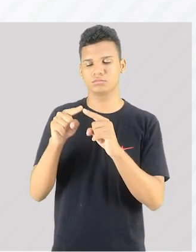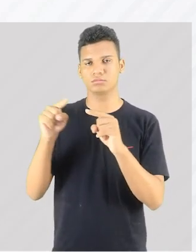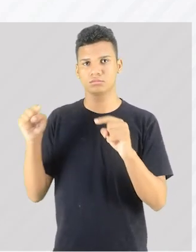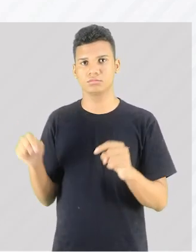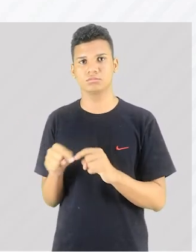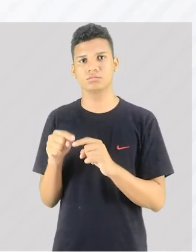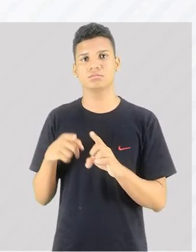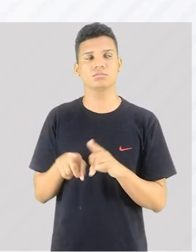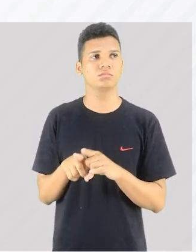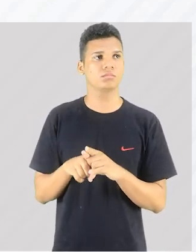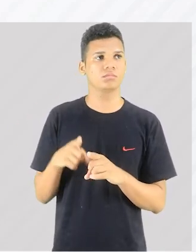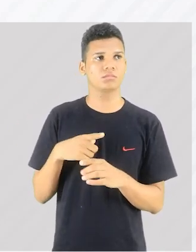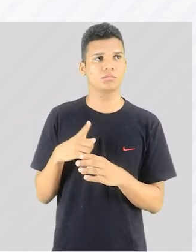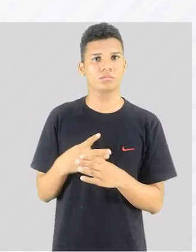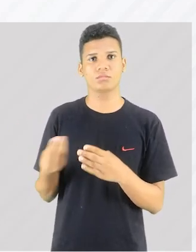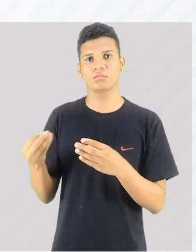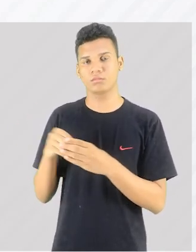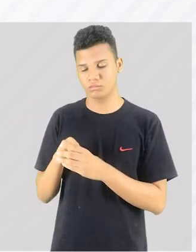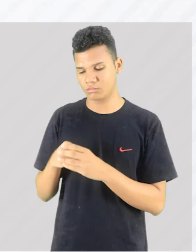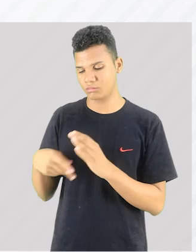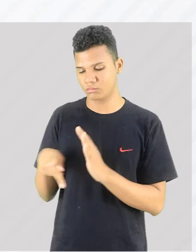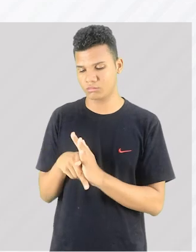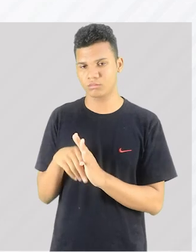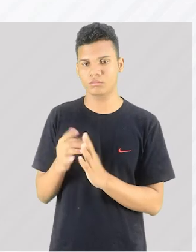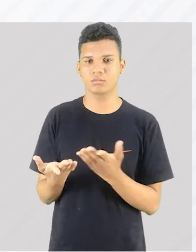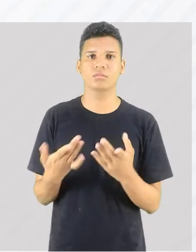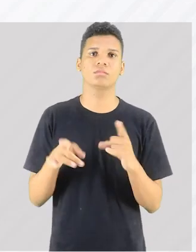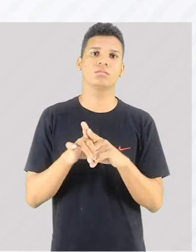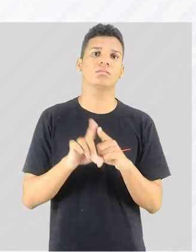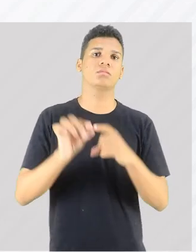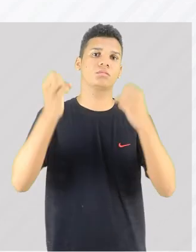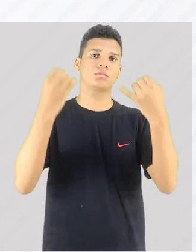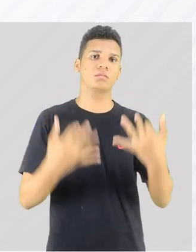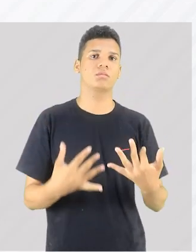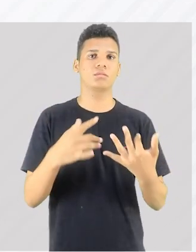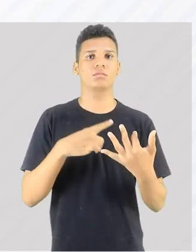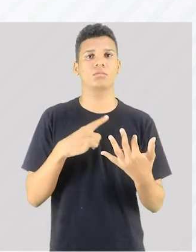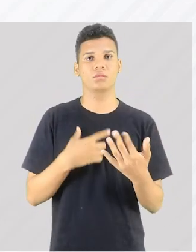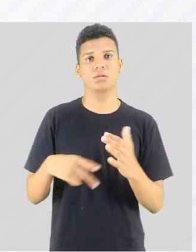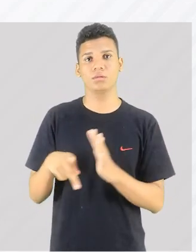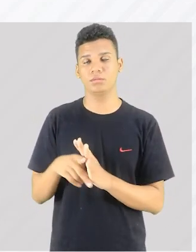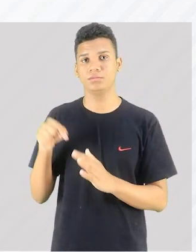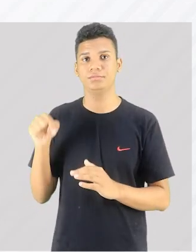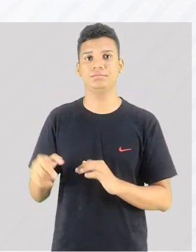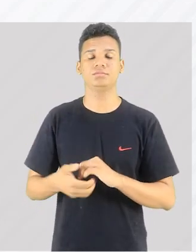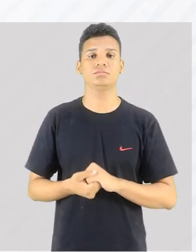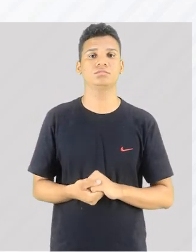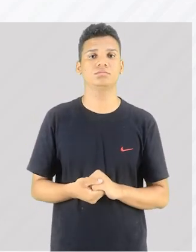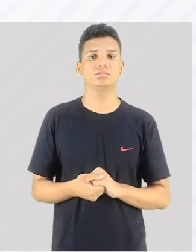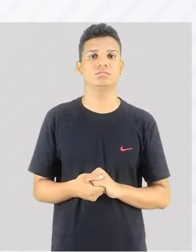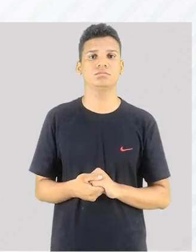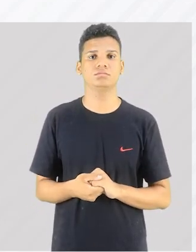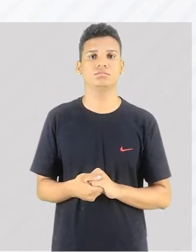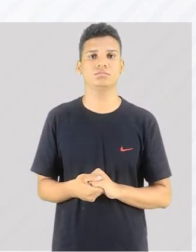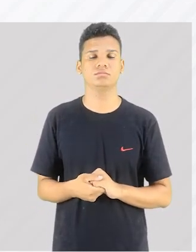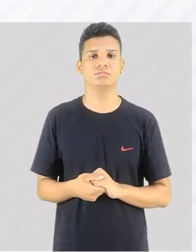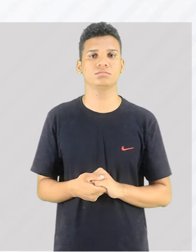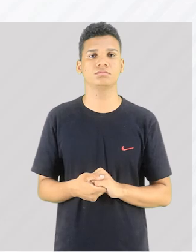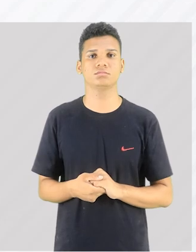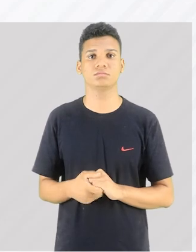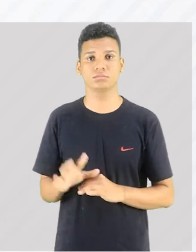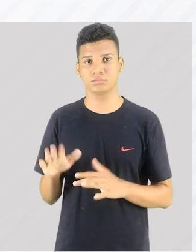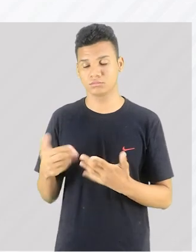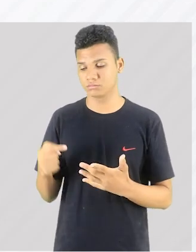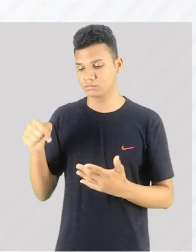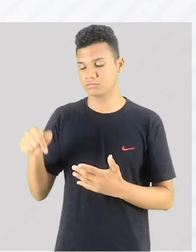e a parte externa do quadrado será colocado terra vegetal nessa parte do